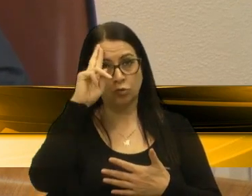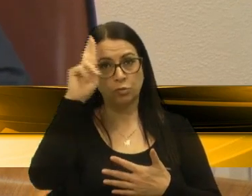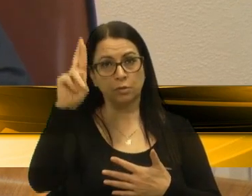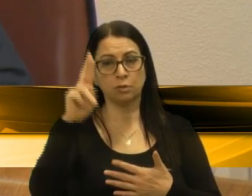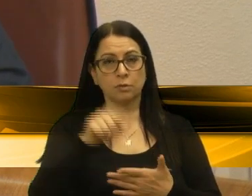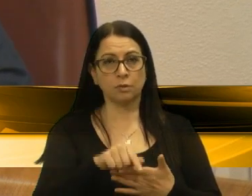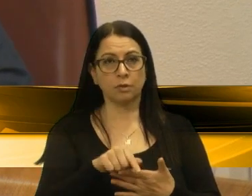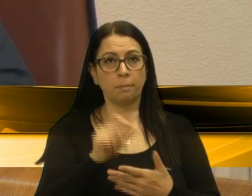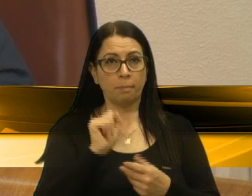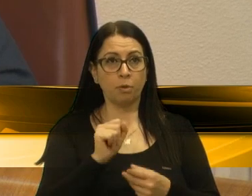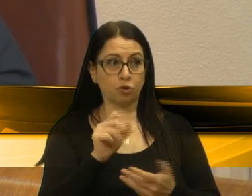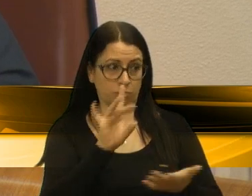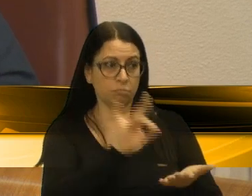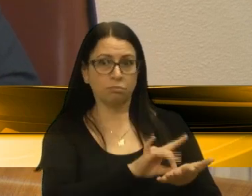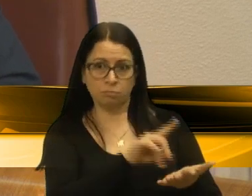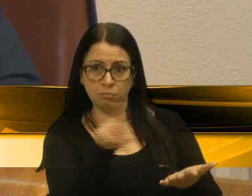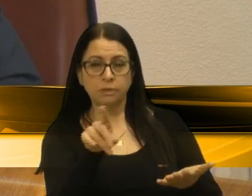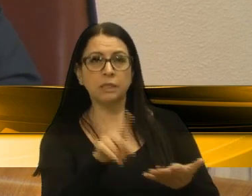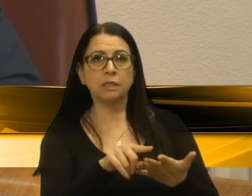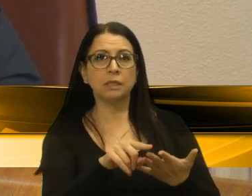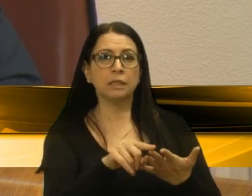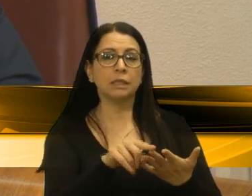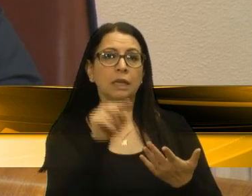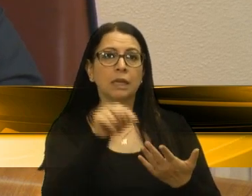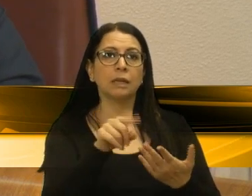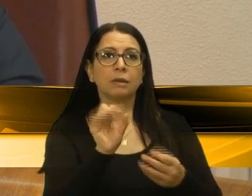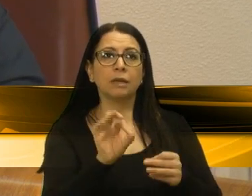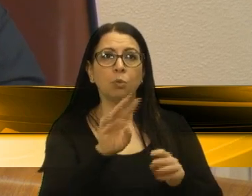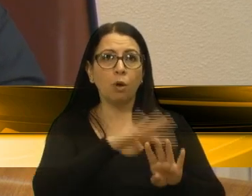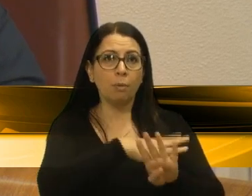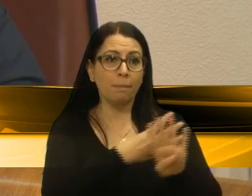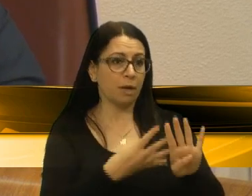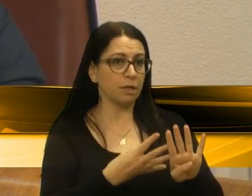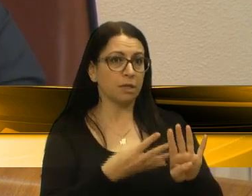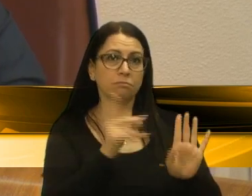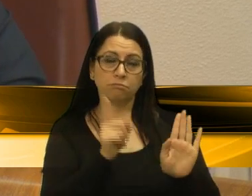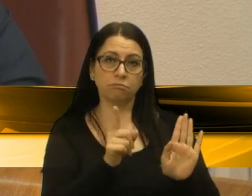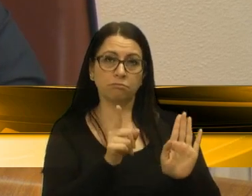que controlasse, daqui a recomendação da doutora Janaína.